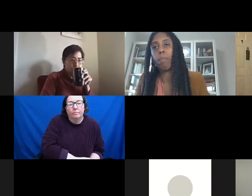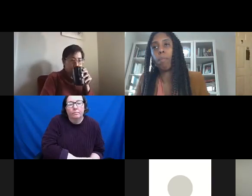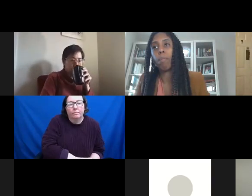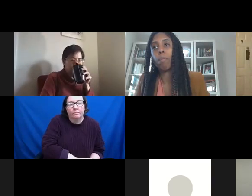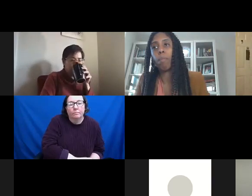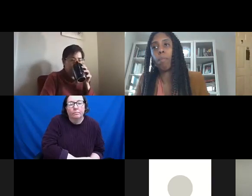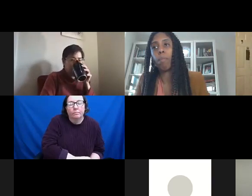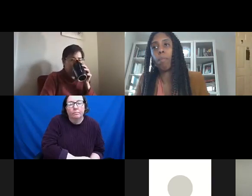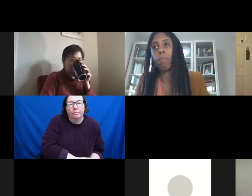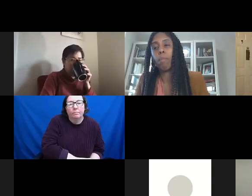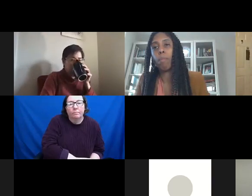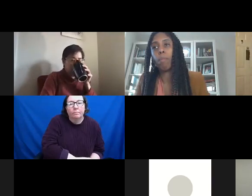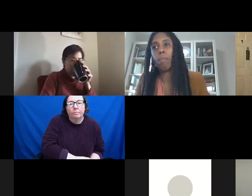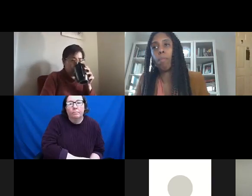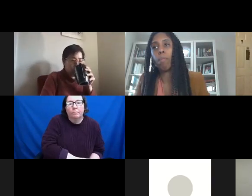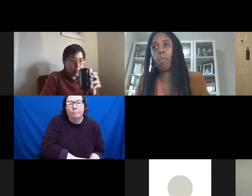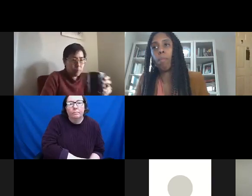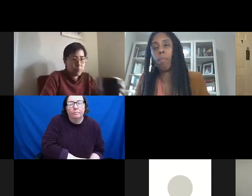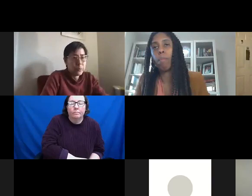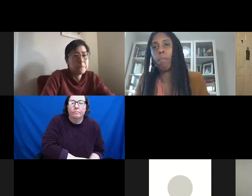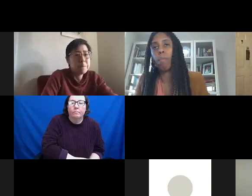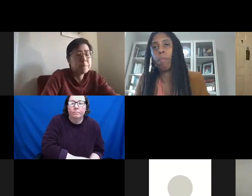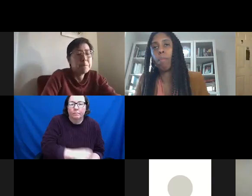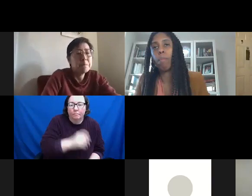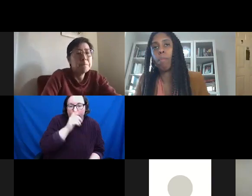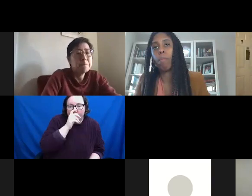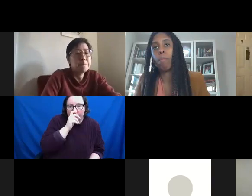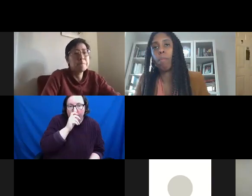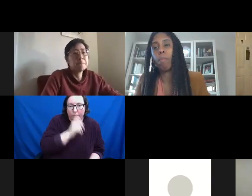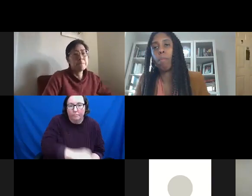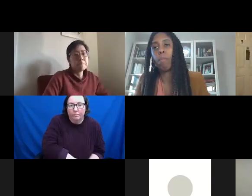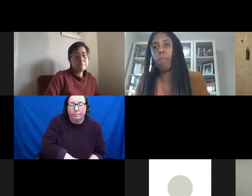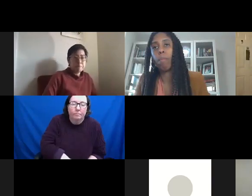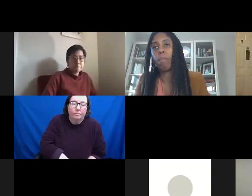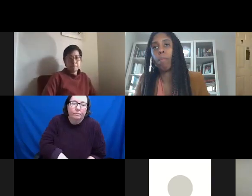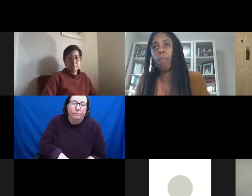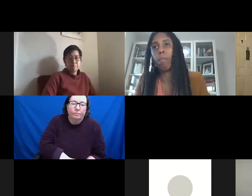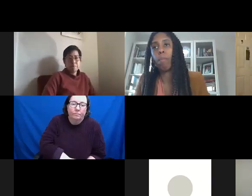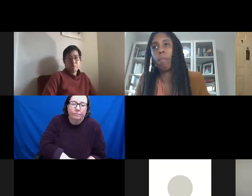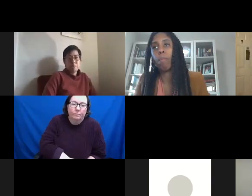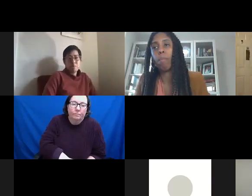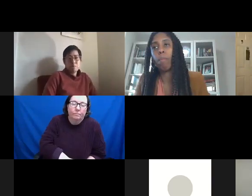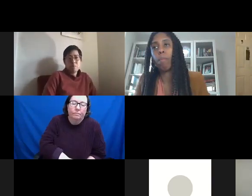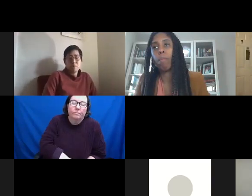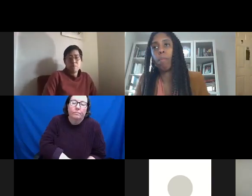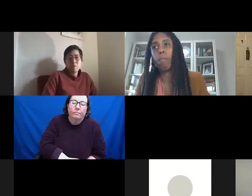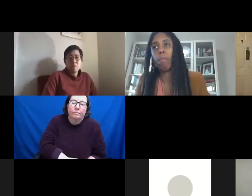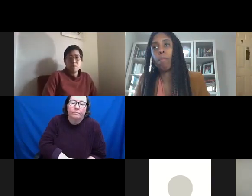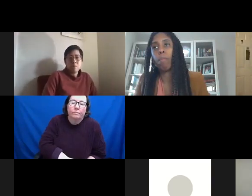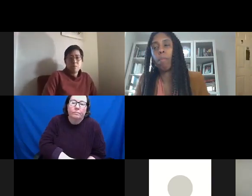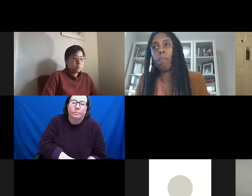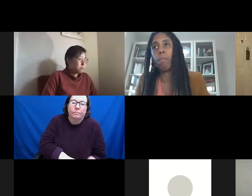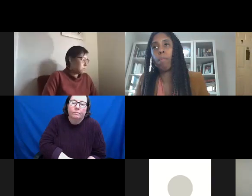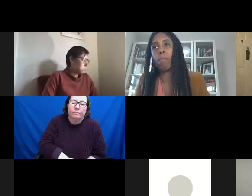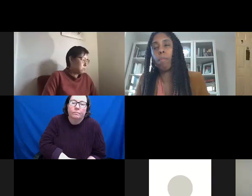você está no globo que você clica, que você ouve tudo o que você está falando, horas que a reunião ali já começa. Então, se você